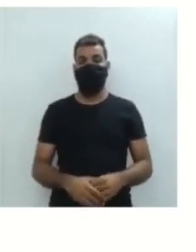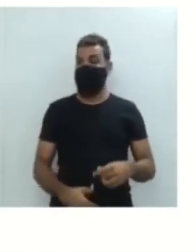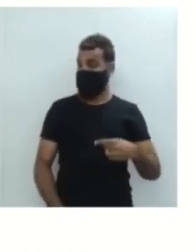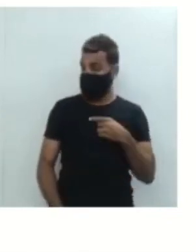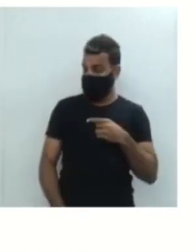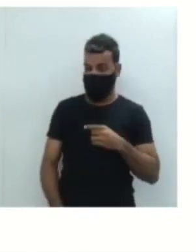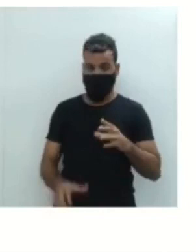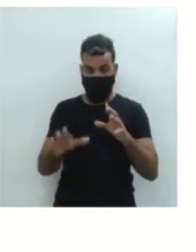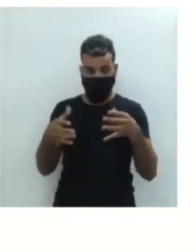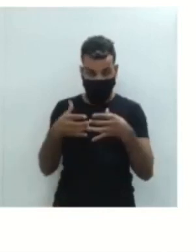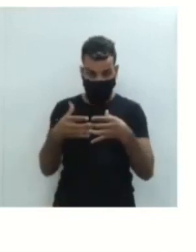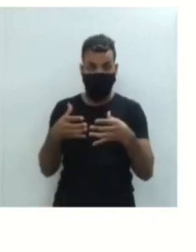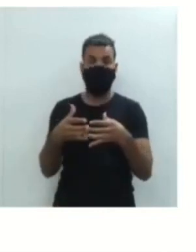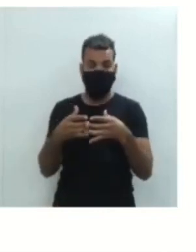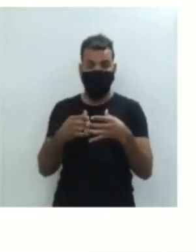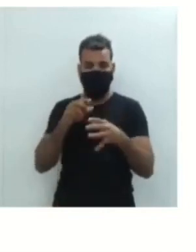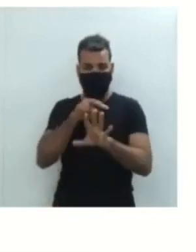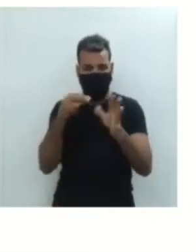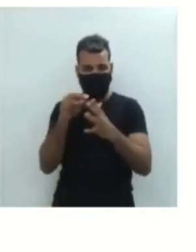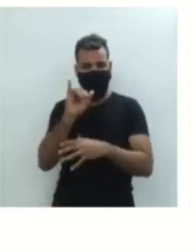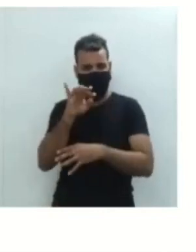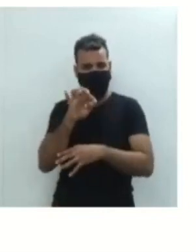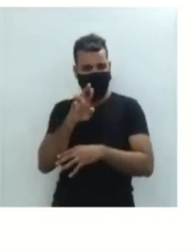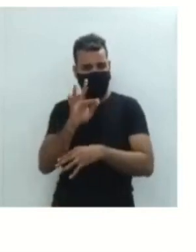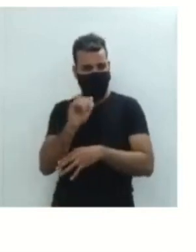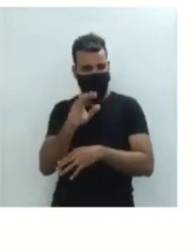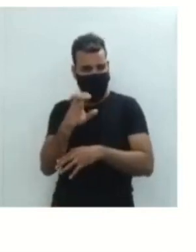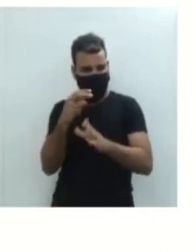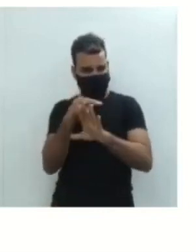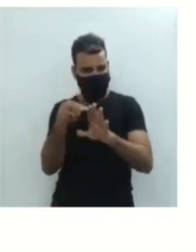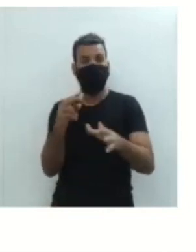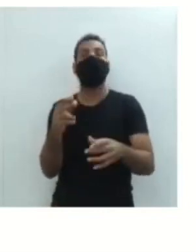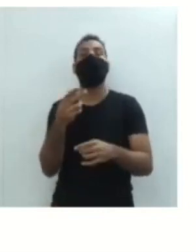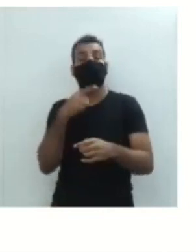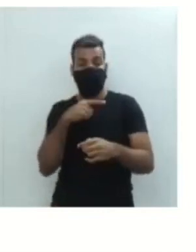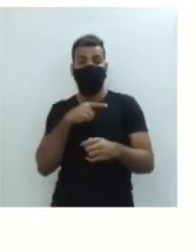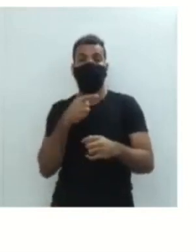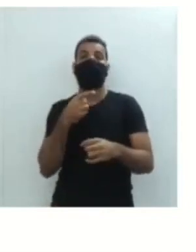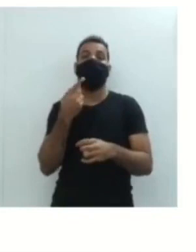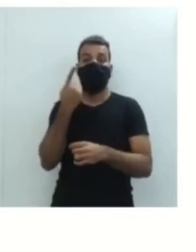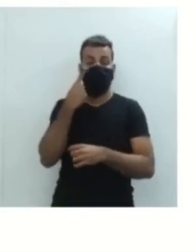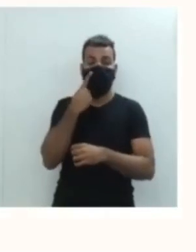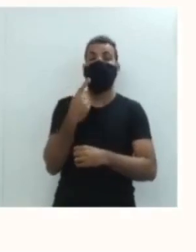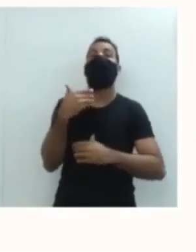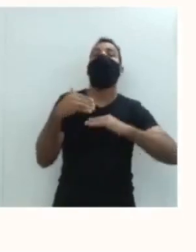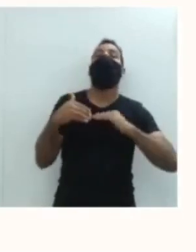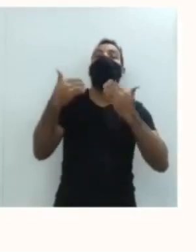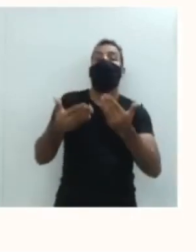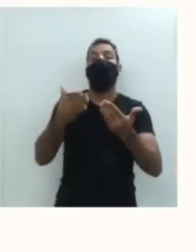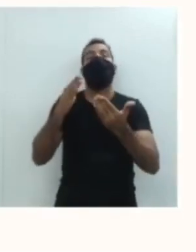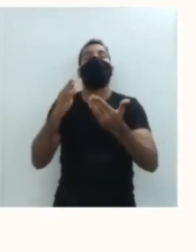essa classe essa interface ela vai dizer quais são os métodos que a nossa classe